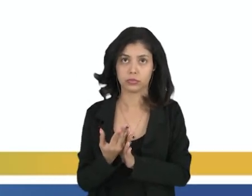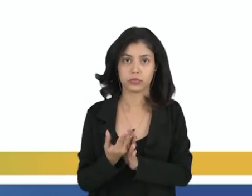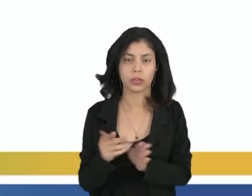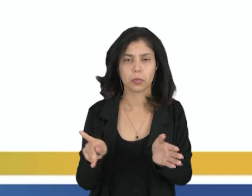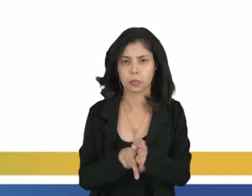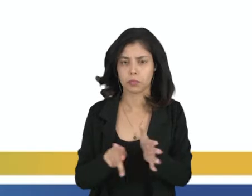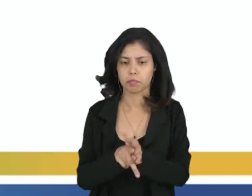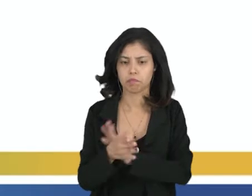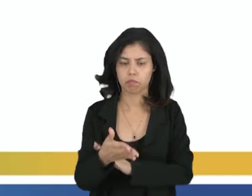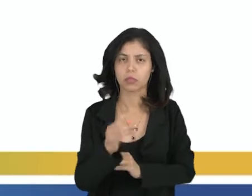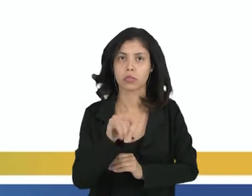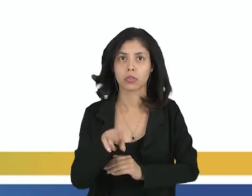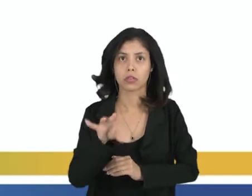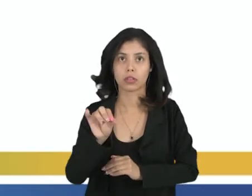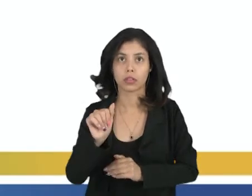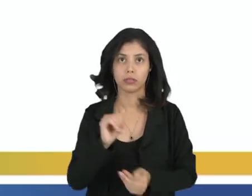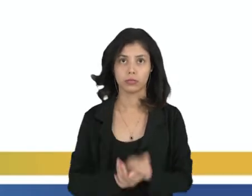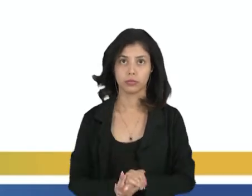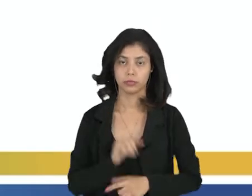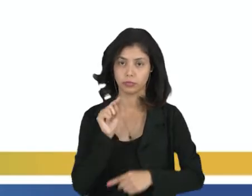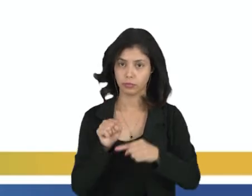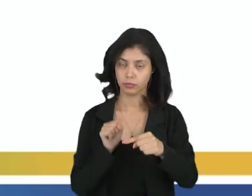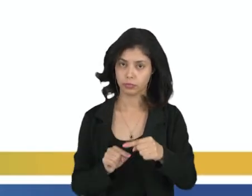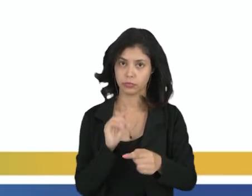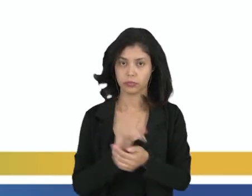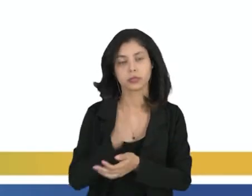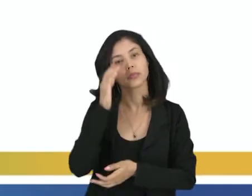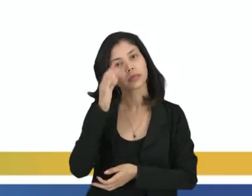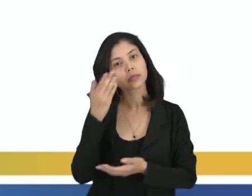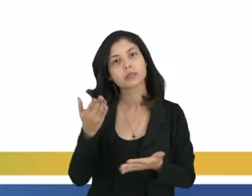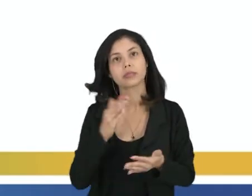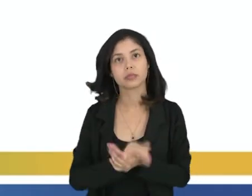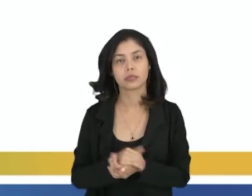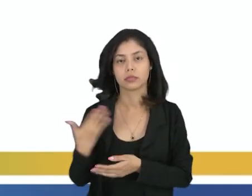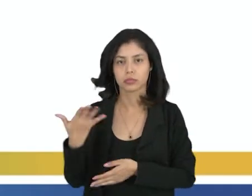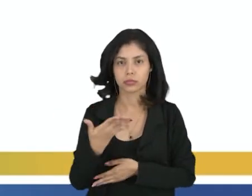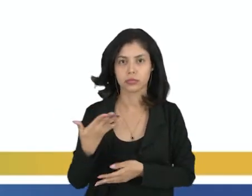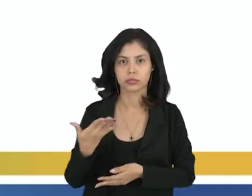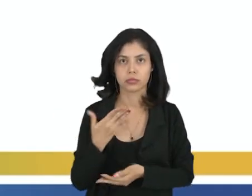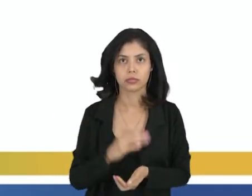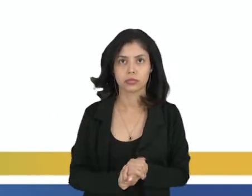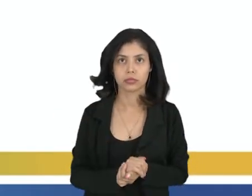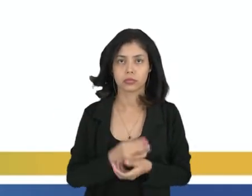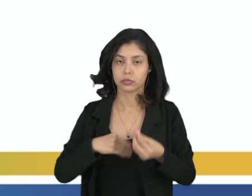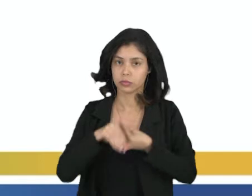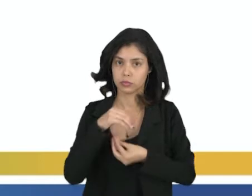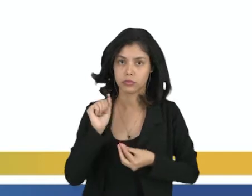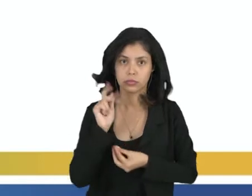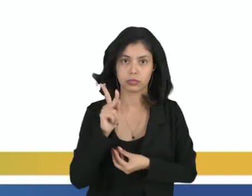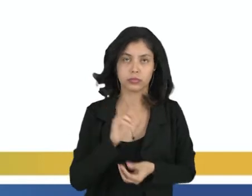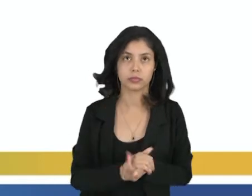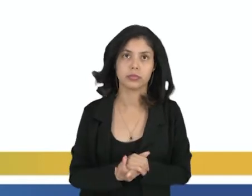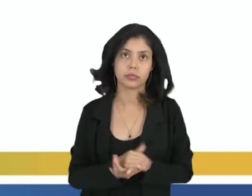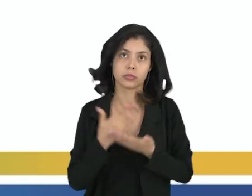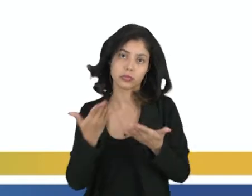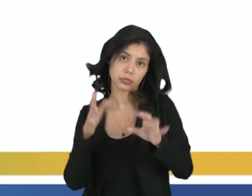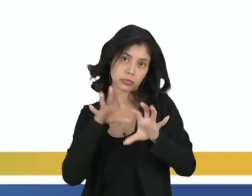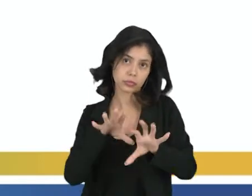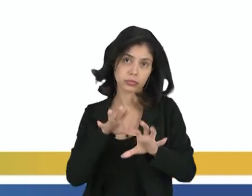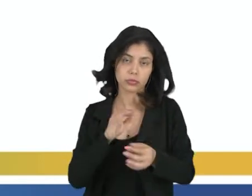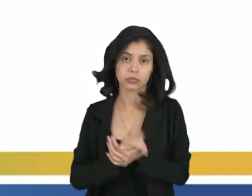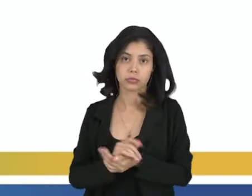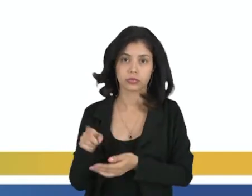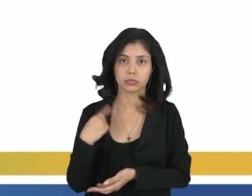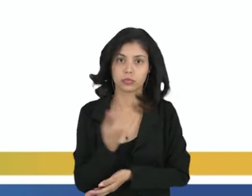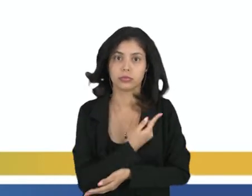dos íons dividido pela concentração da base no lado dos reagentes, ok? Então, é dessa forma